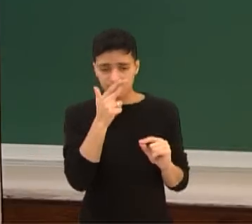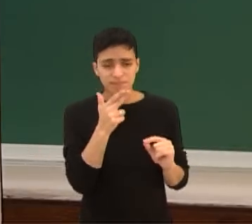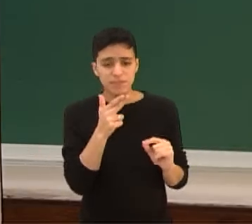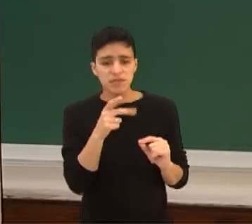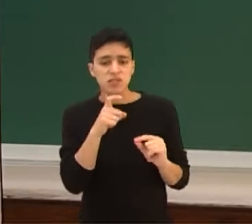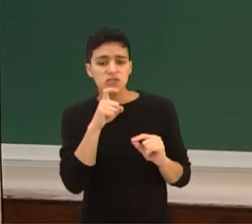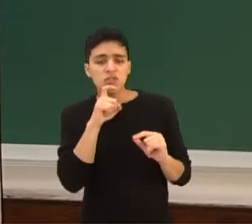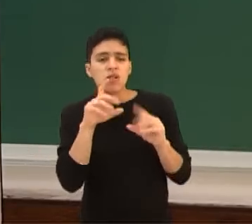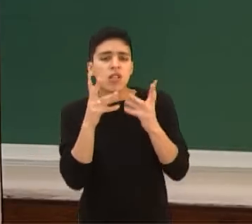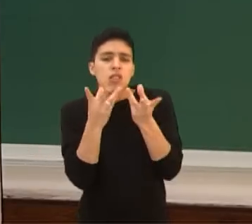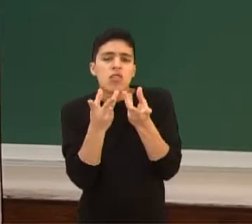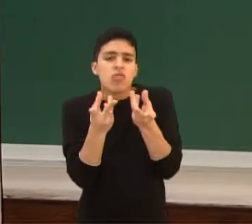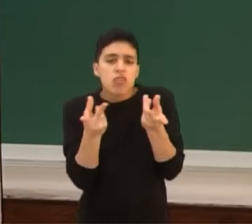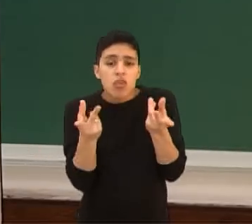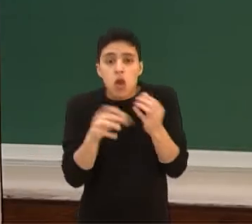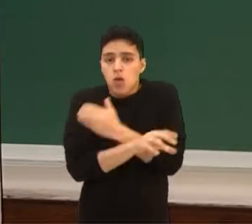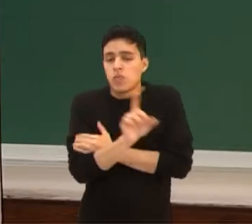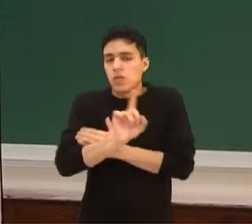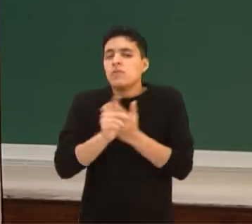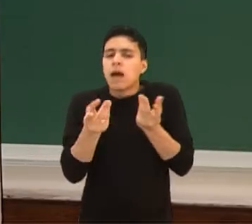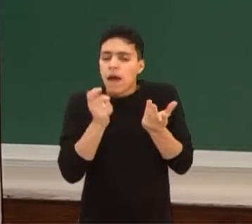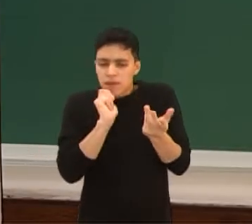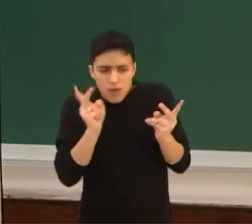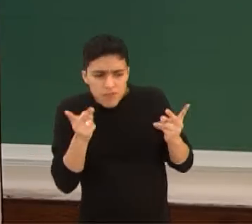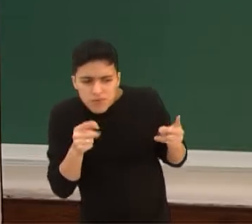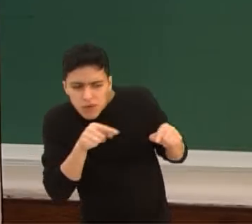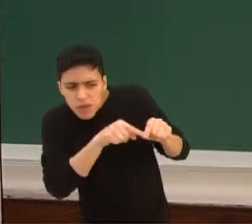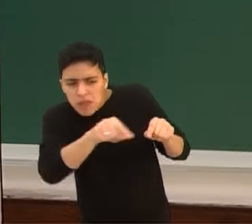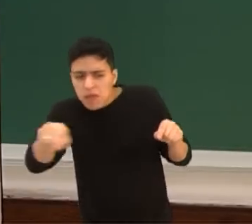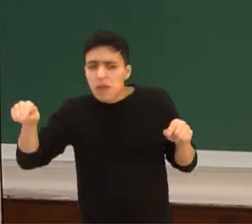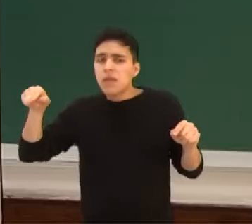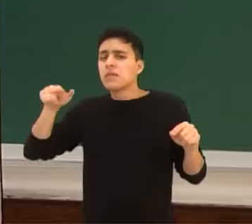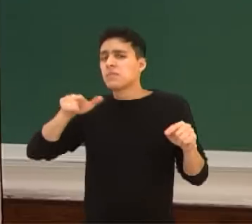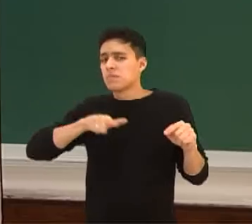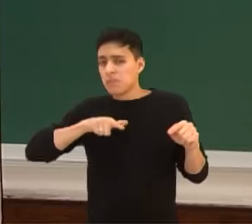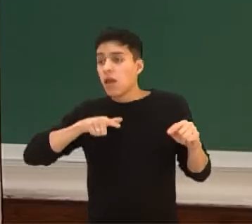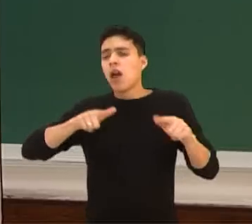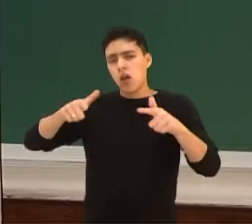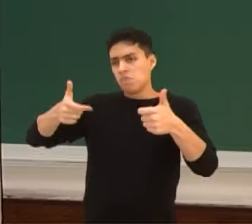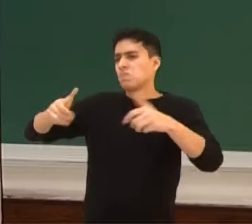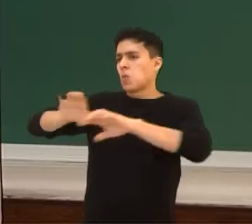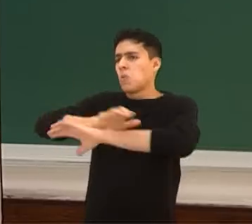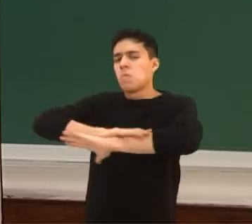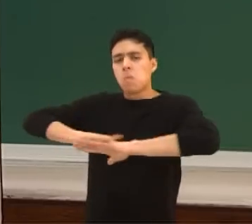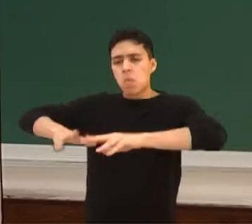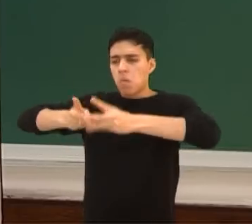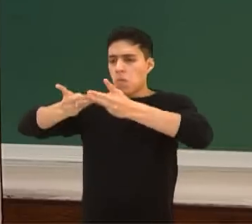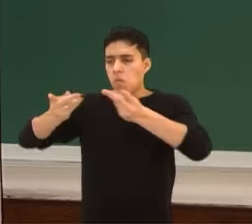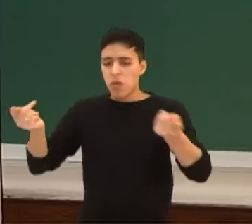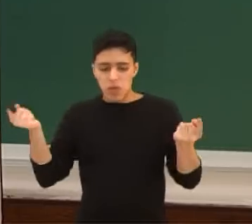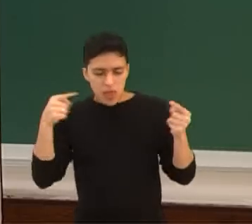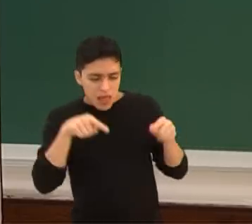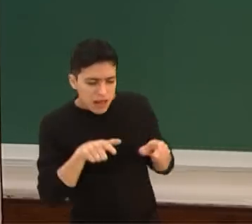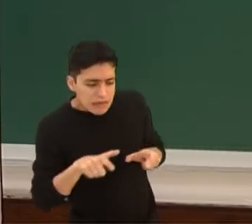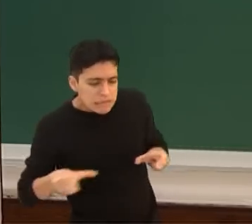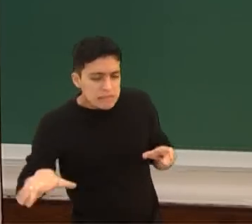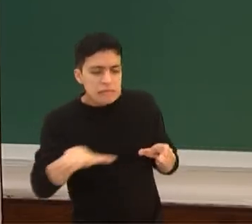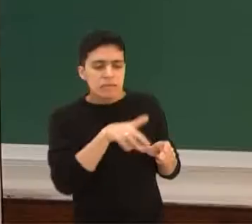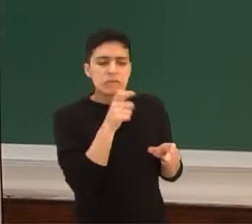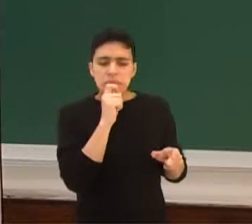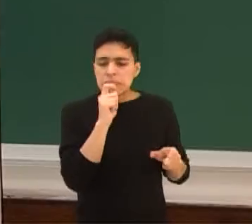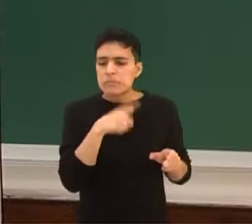derretimento parcial da neve, algumas áreas apresentam o derretimento total da neve, mas ainda assim a